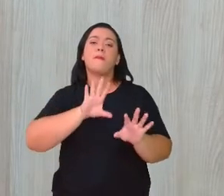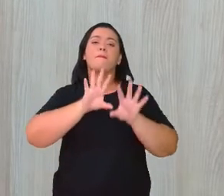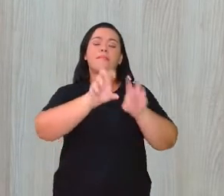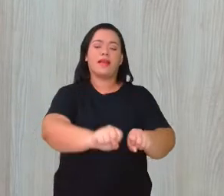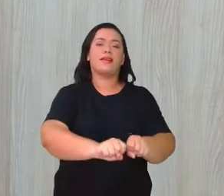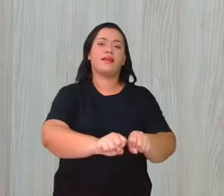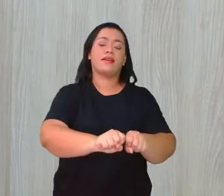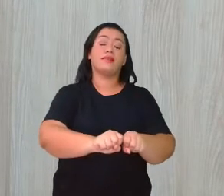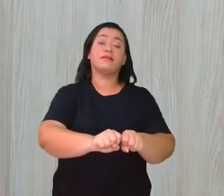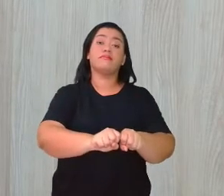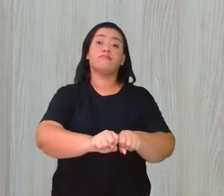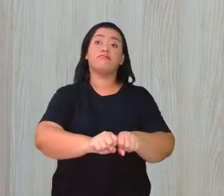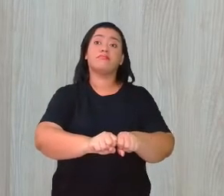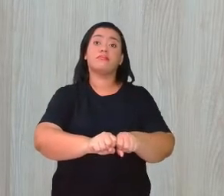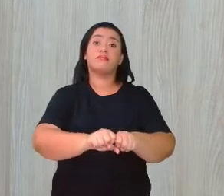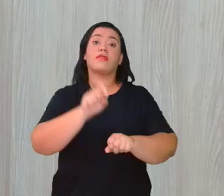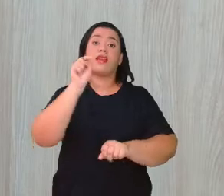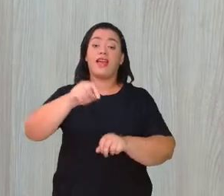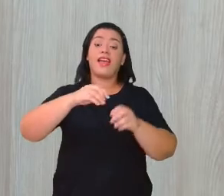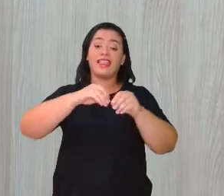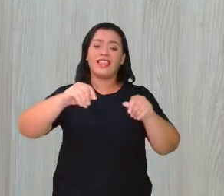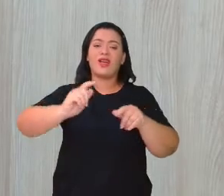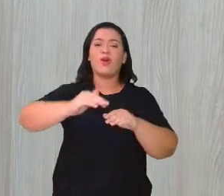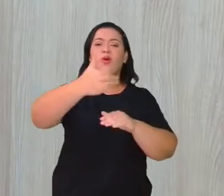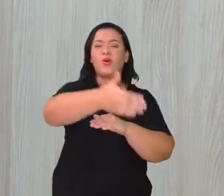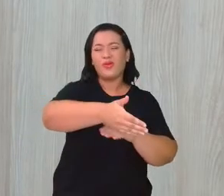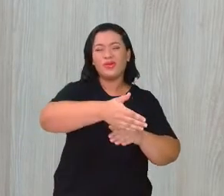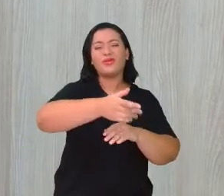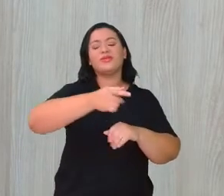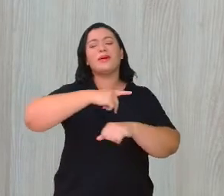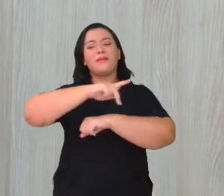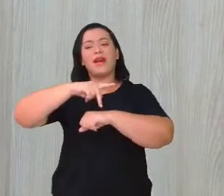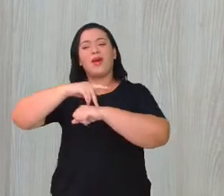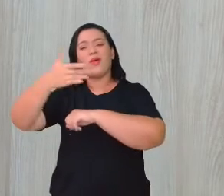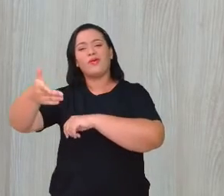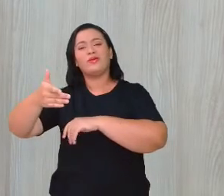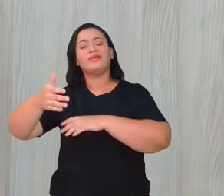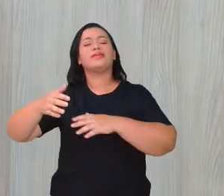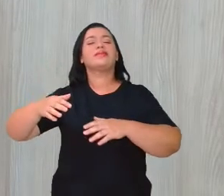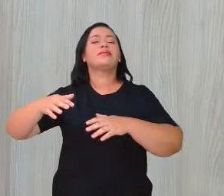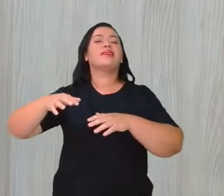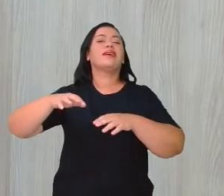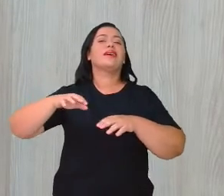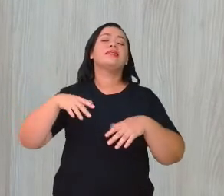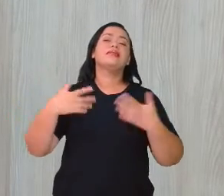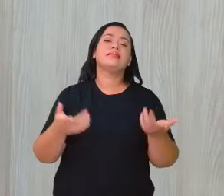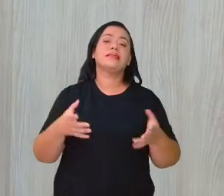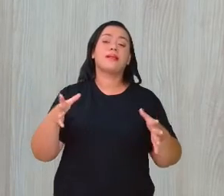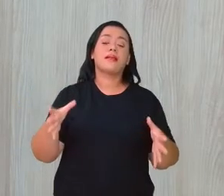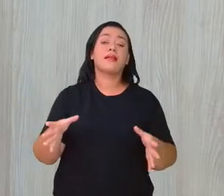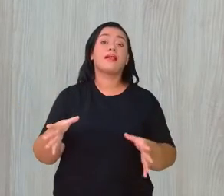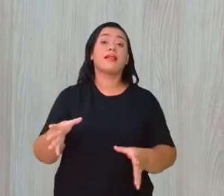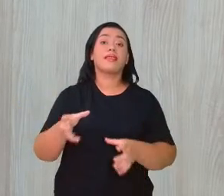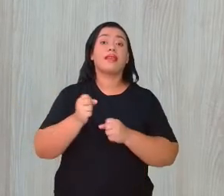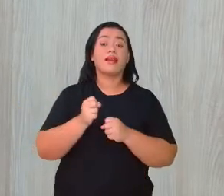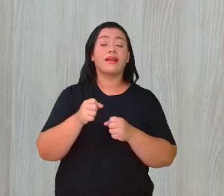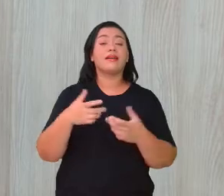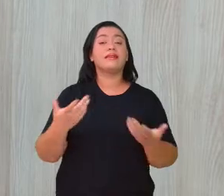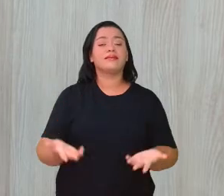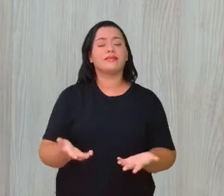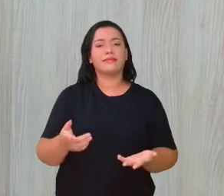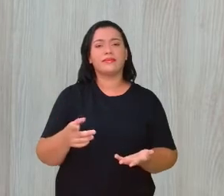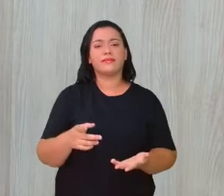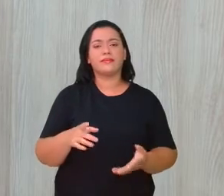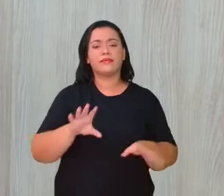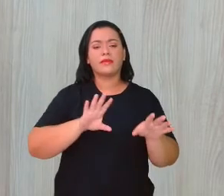pegar, né? A terra do outro, né? O país do outro, o lugar do outro, se apropriar e, enfim,